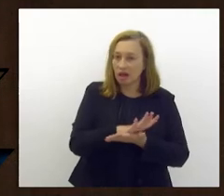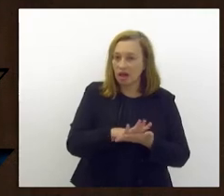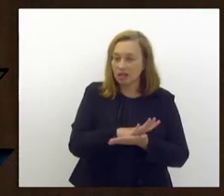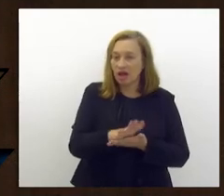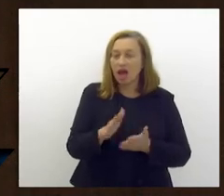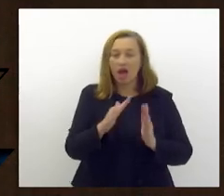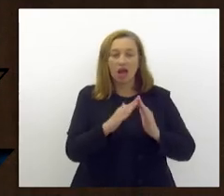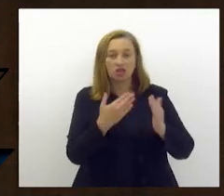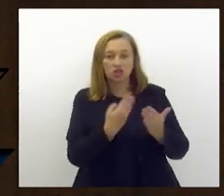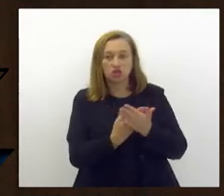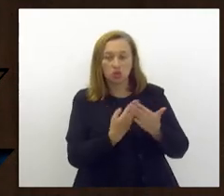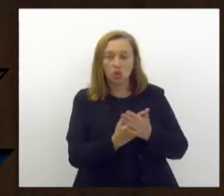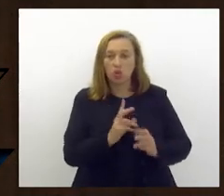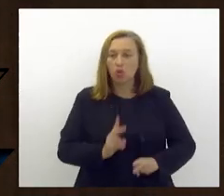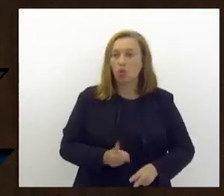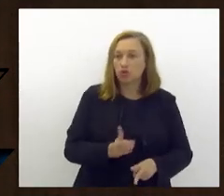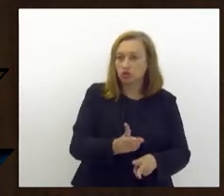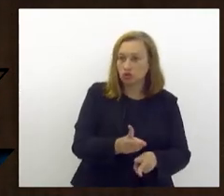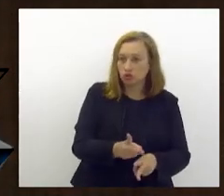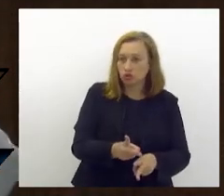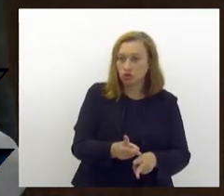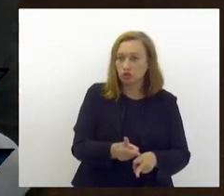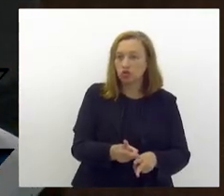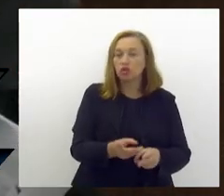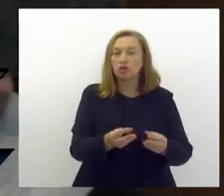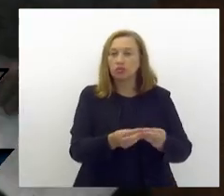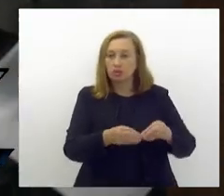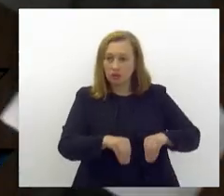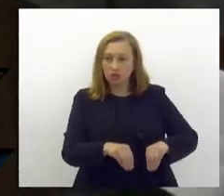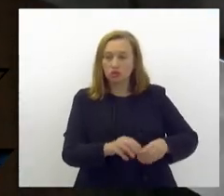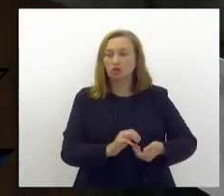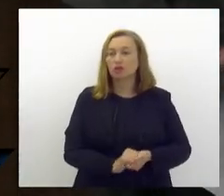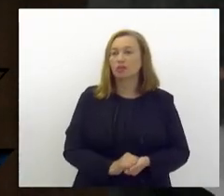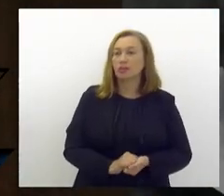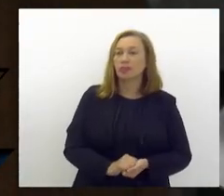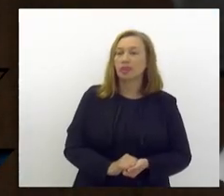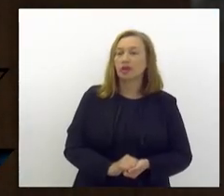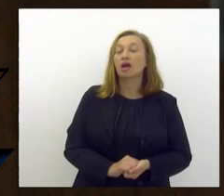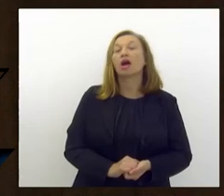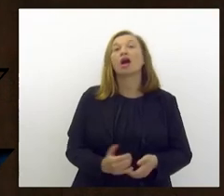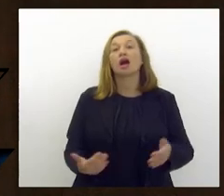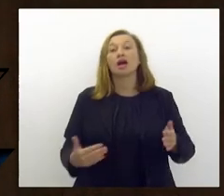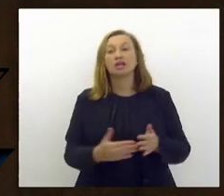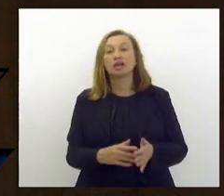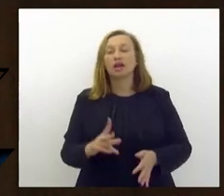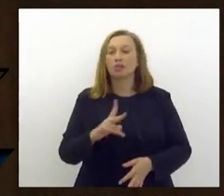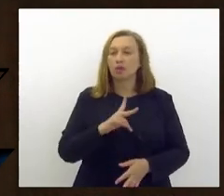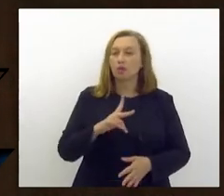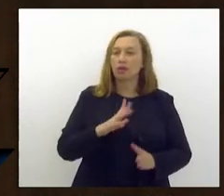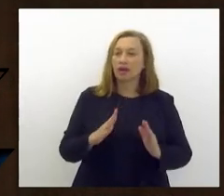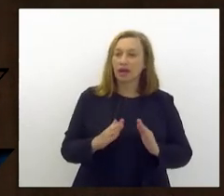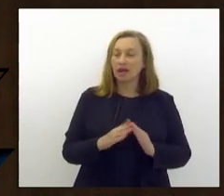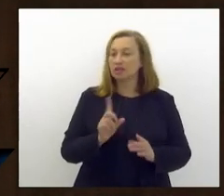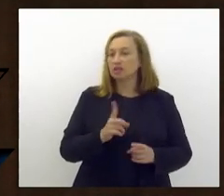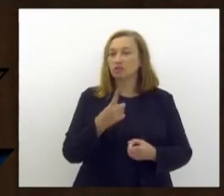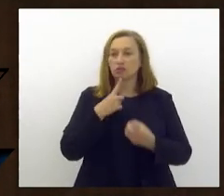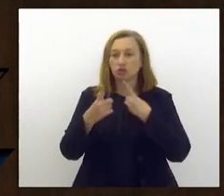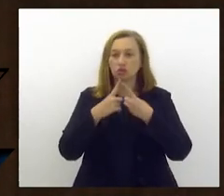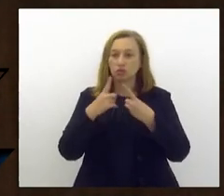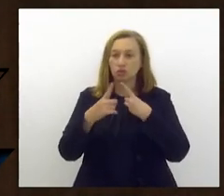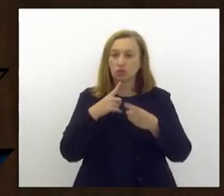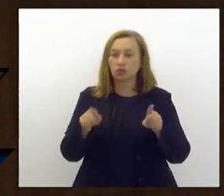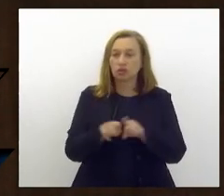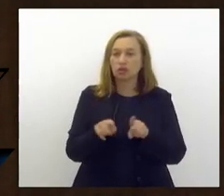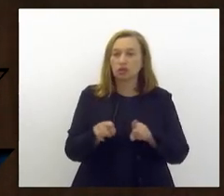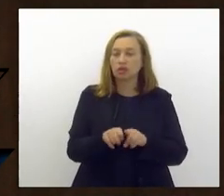as escolas continuam sucateadas e enquanto até aqui a própria casa não debate também